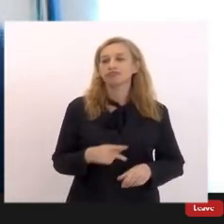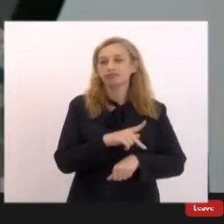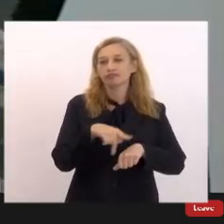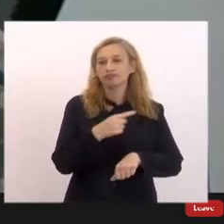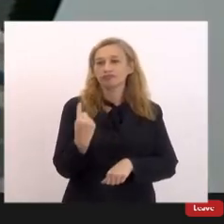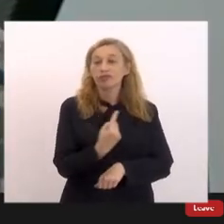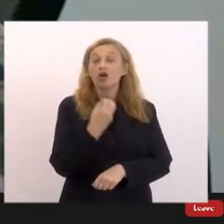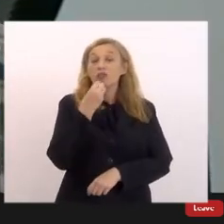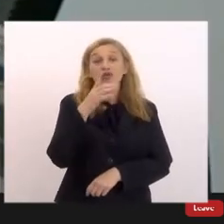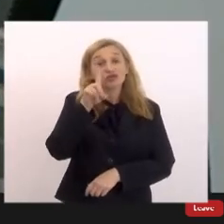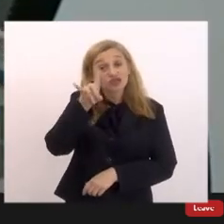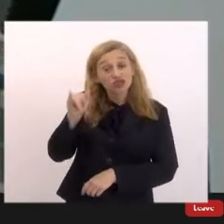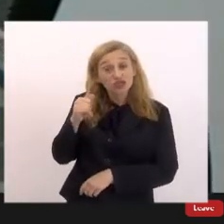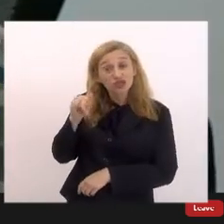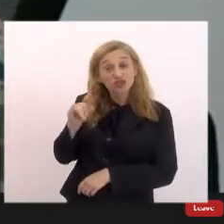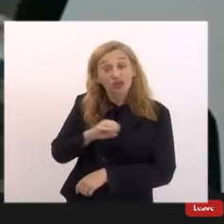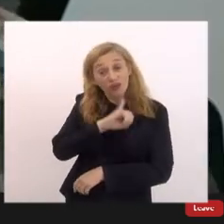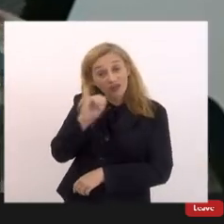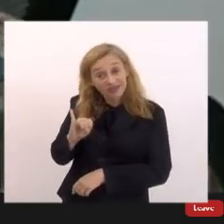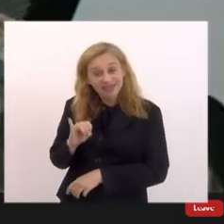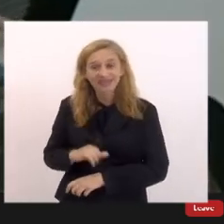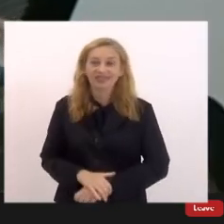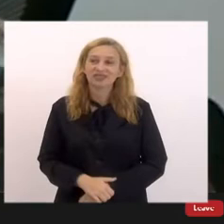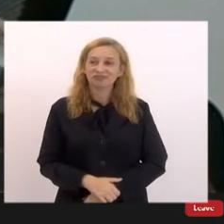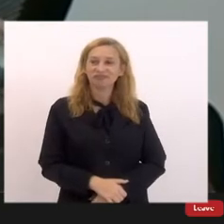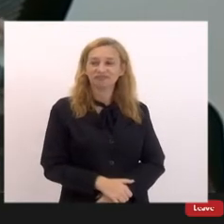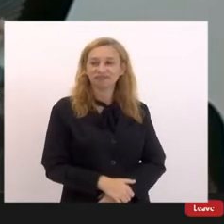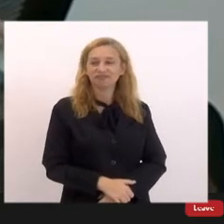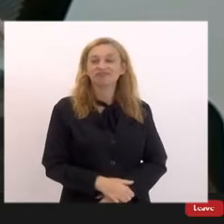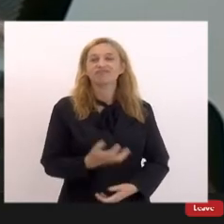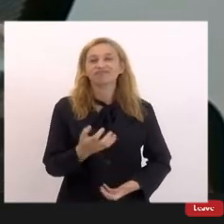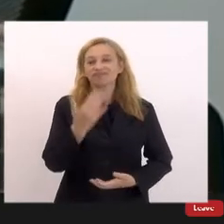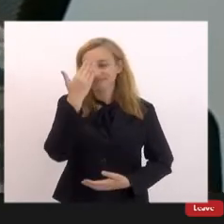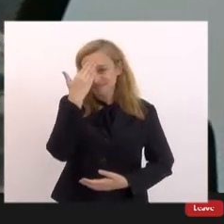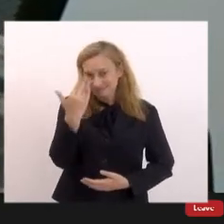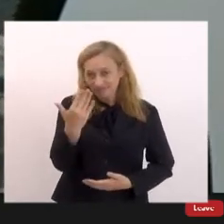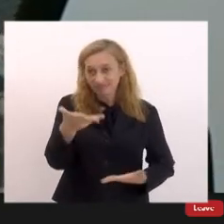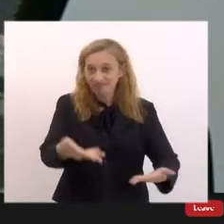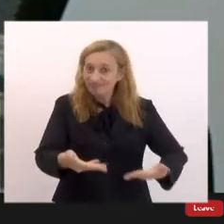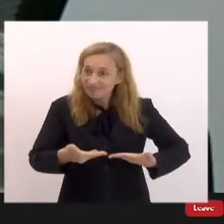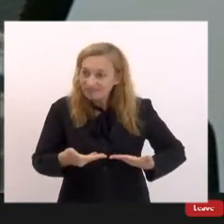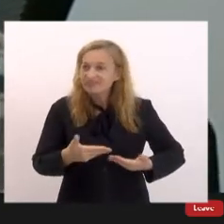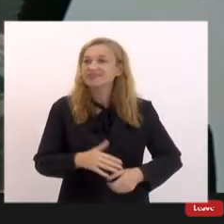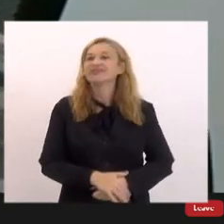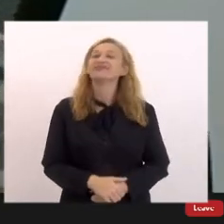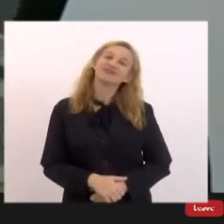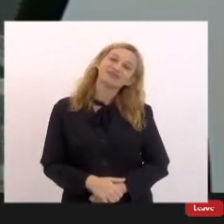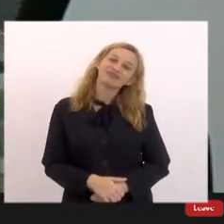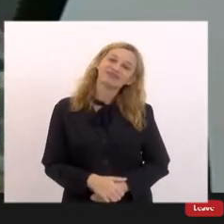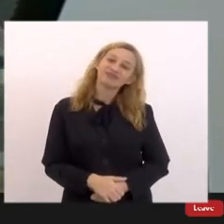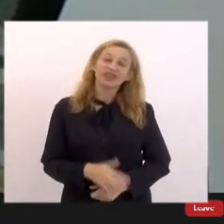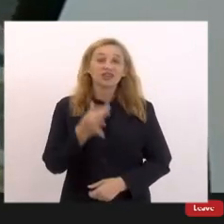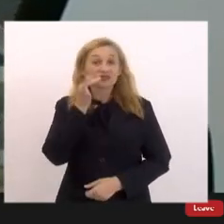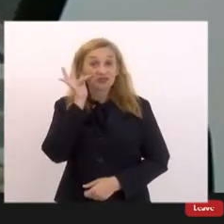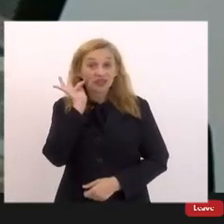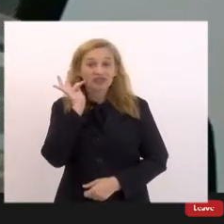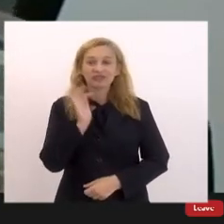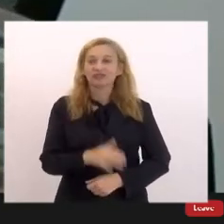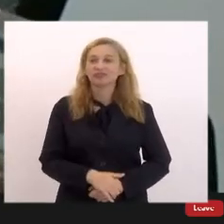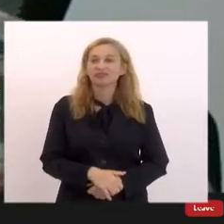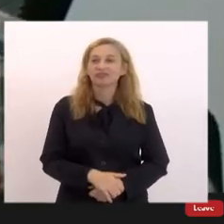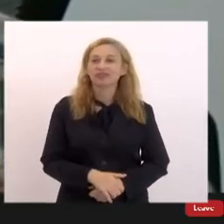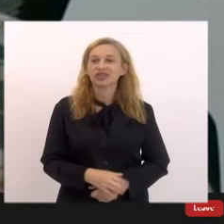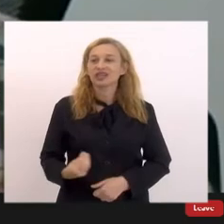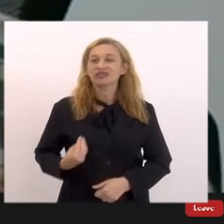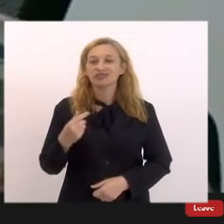Olá, bom dia aí a todas e todos. Quero agradecer o convite e a deferência, Flávio, estar